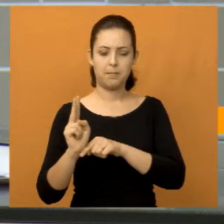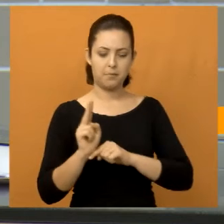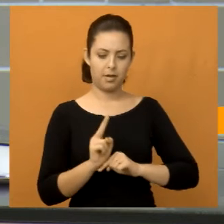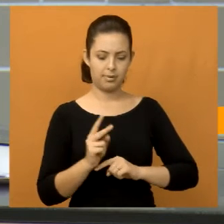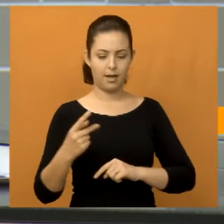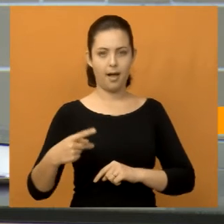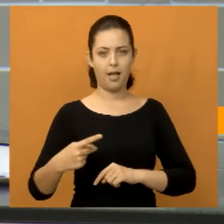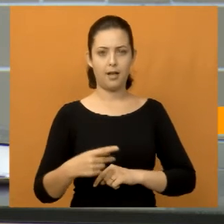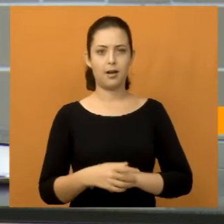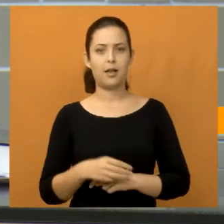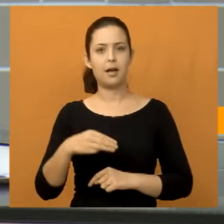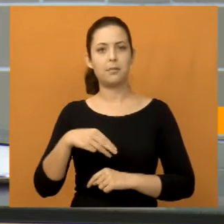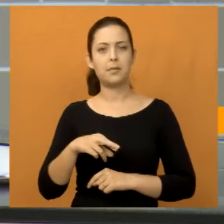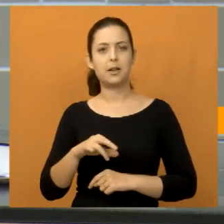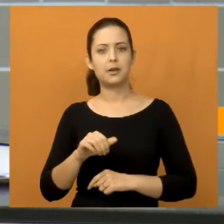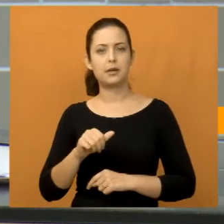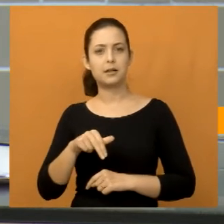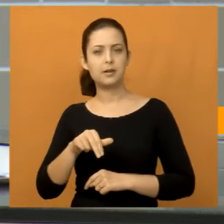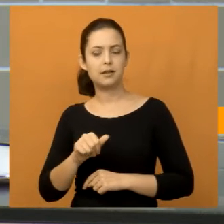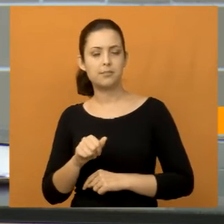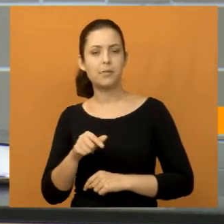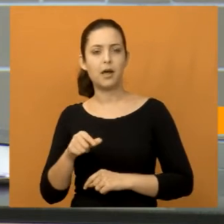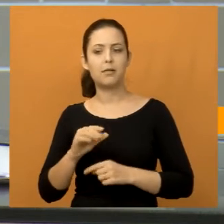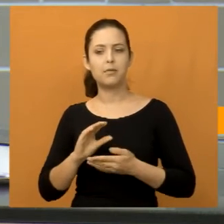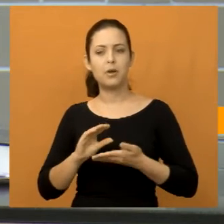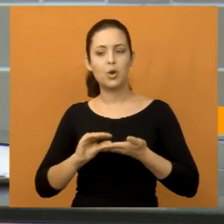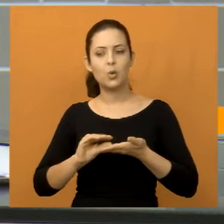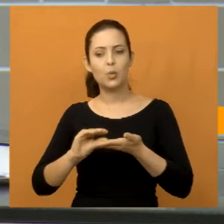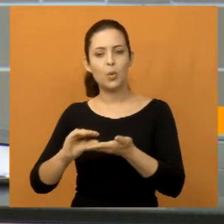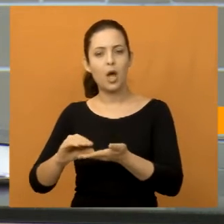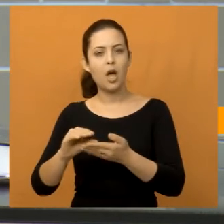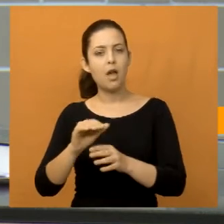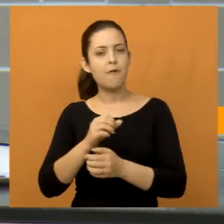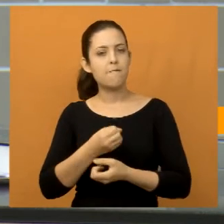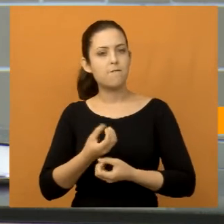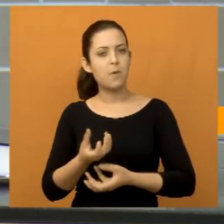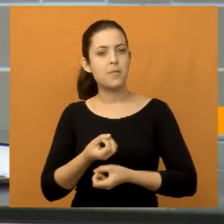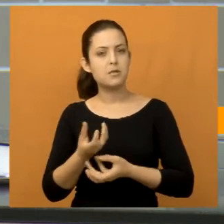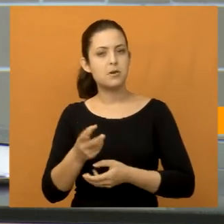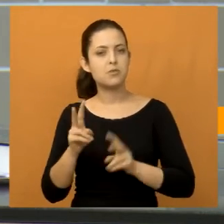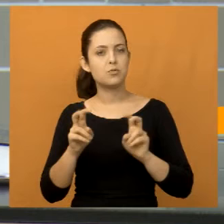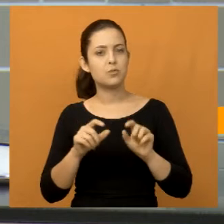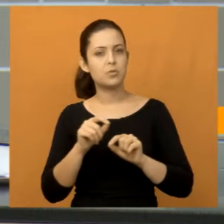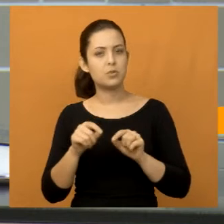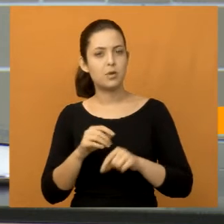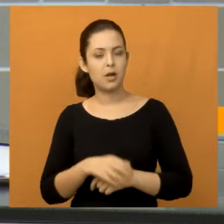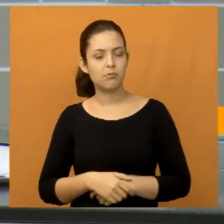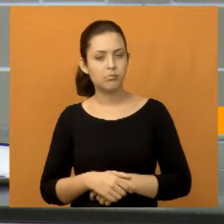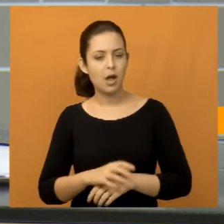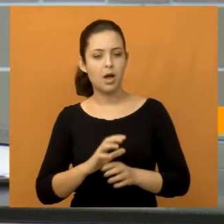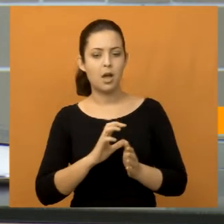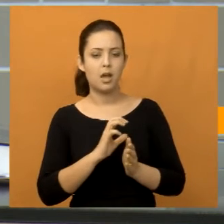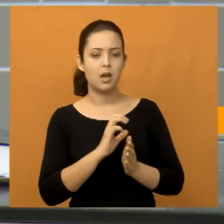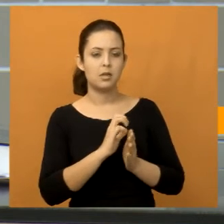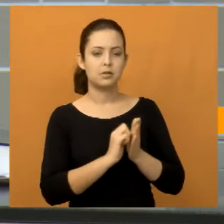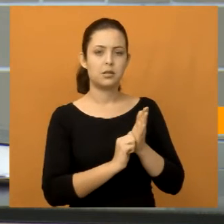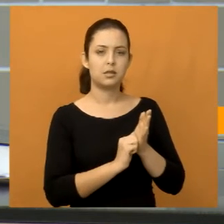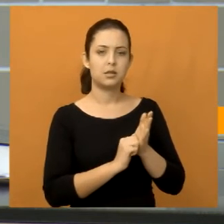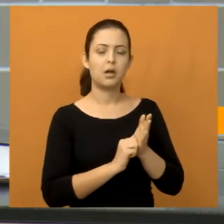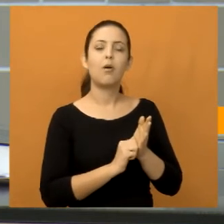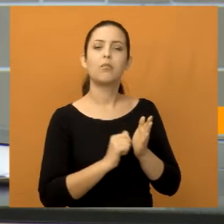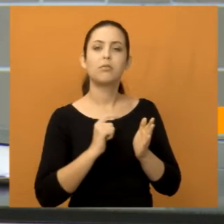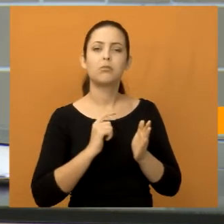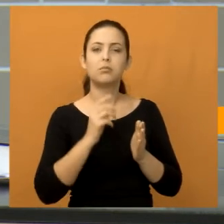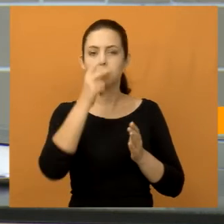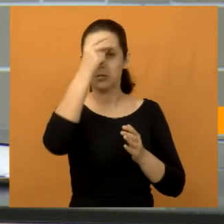Melo. Mariana, por sua vez, repassava as informações referente a tal inscrição municipal para